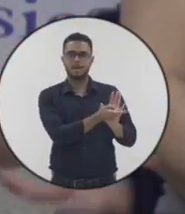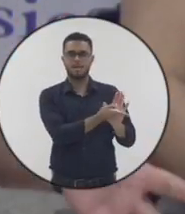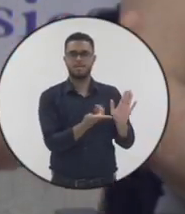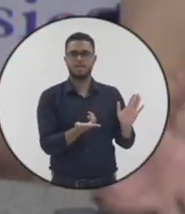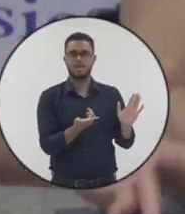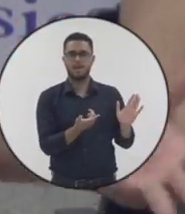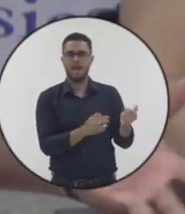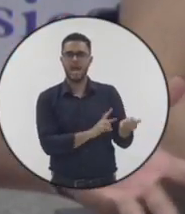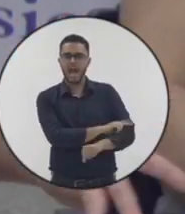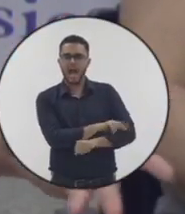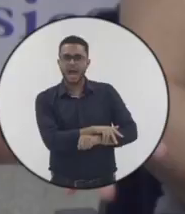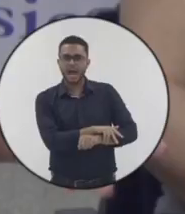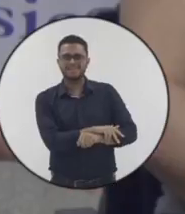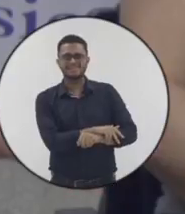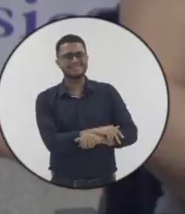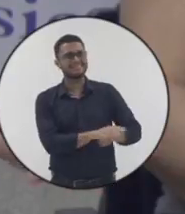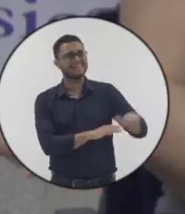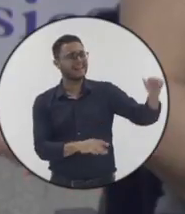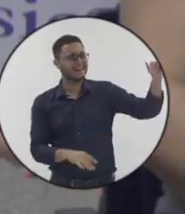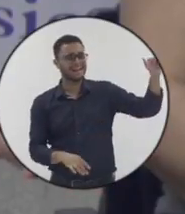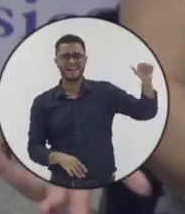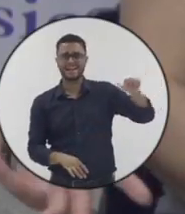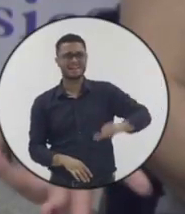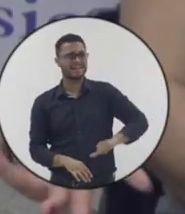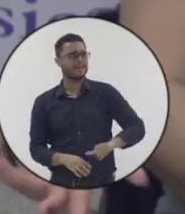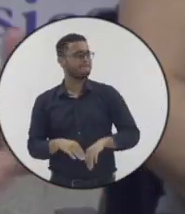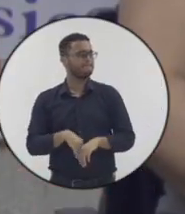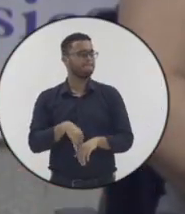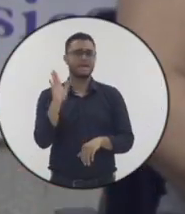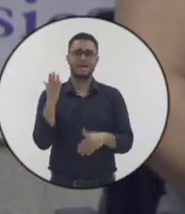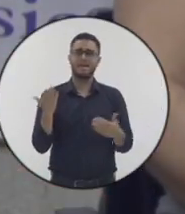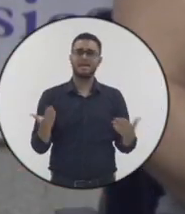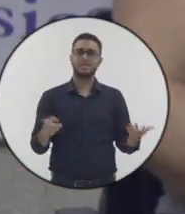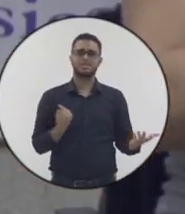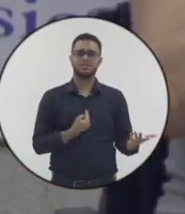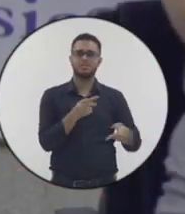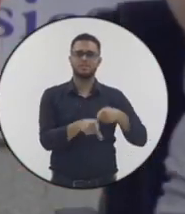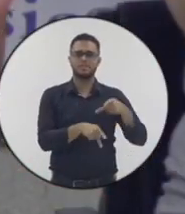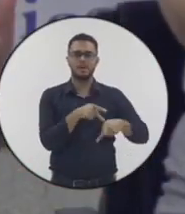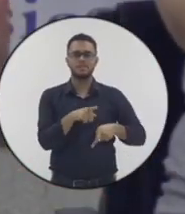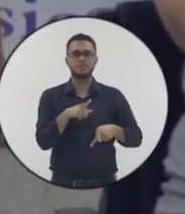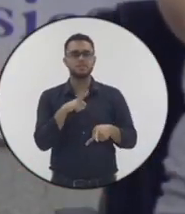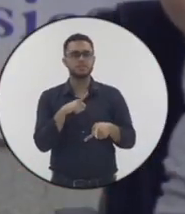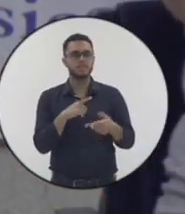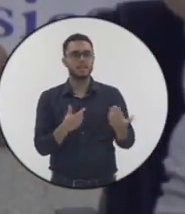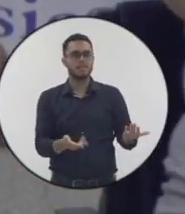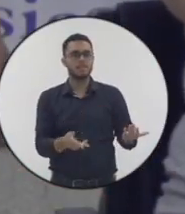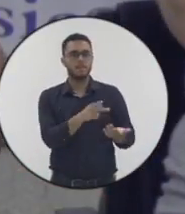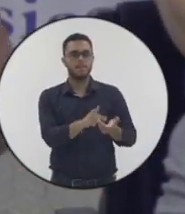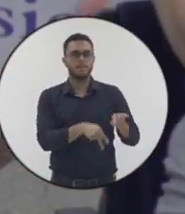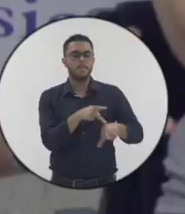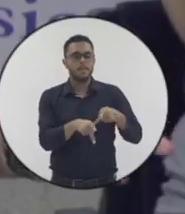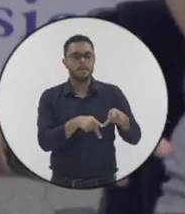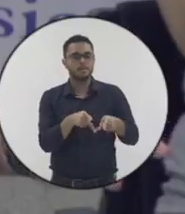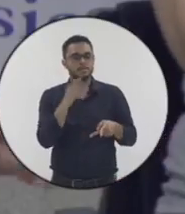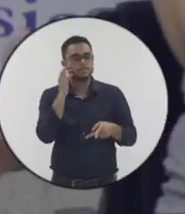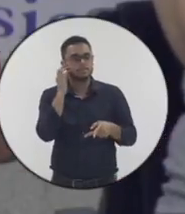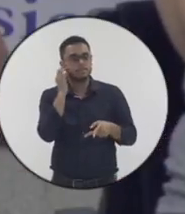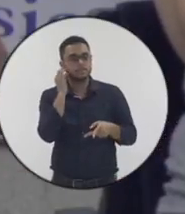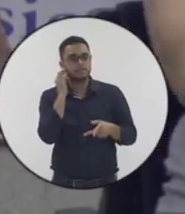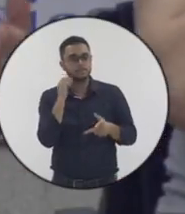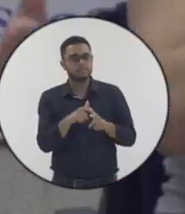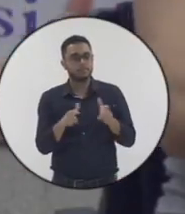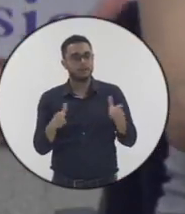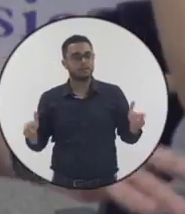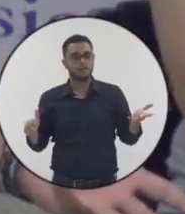é muito, muito, muito mais sintomático dentro da nossa população. A gente tem uma população com muito mais, com uma parcela maior